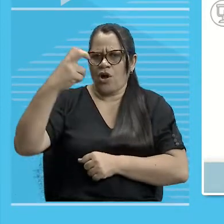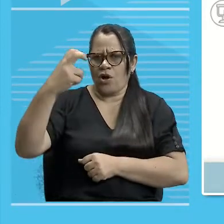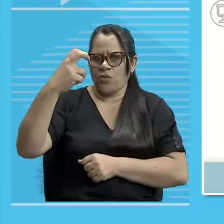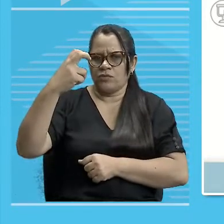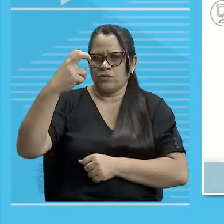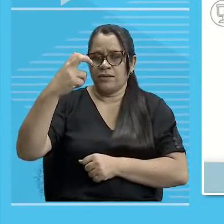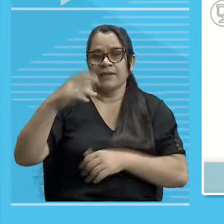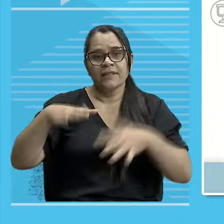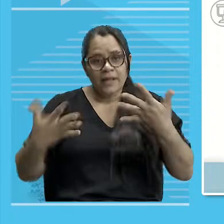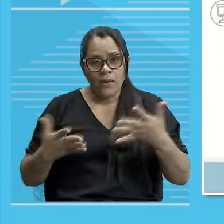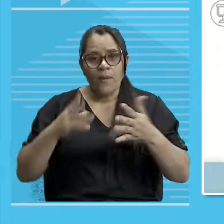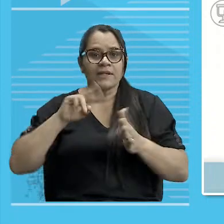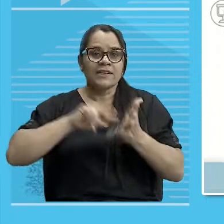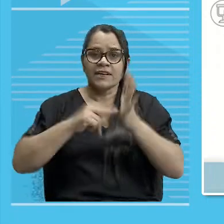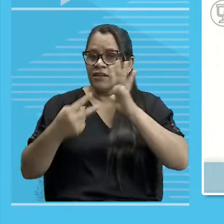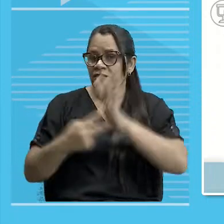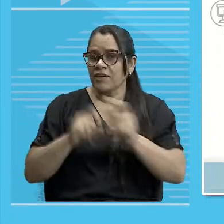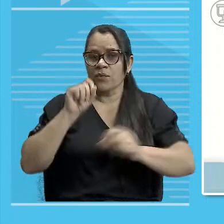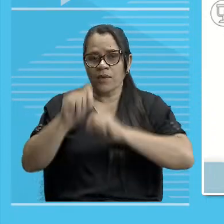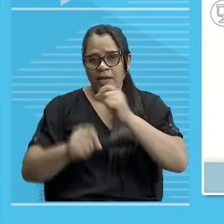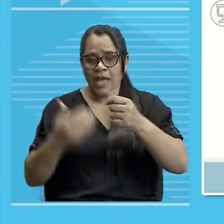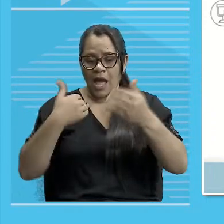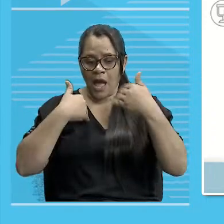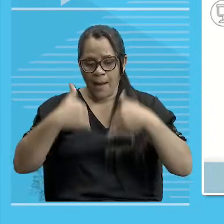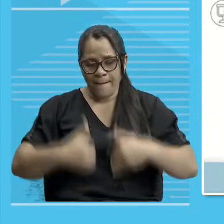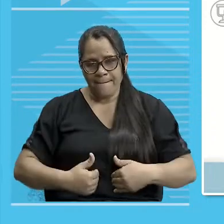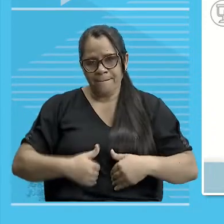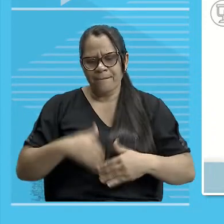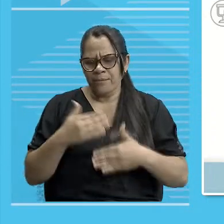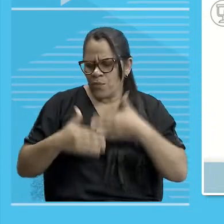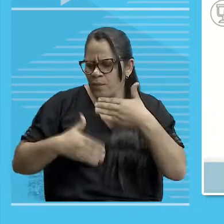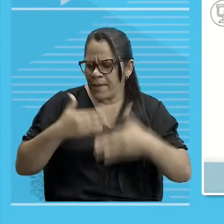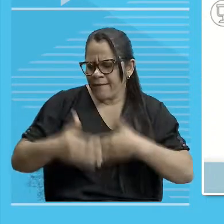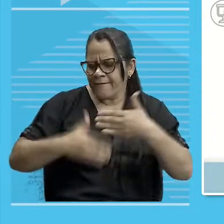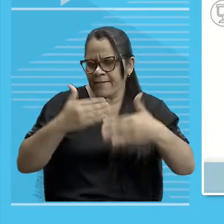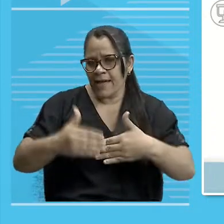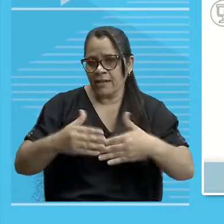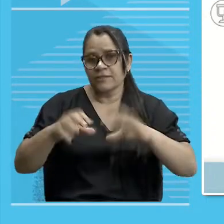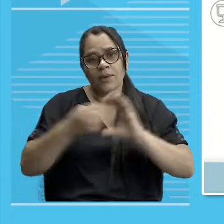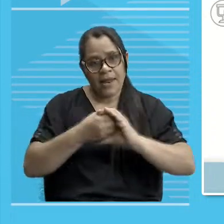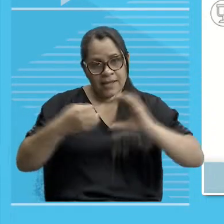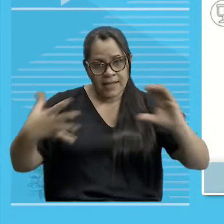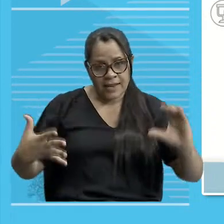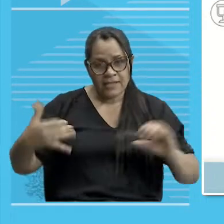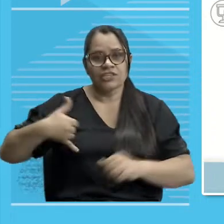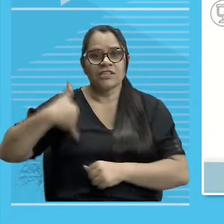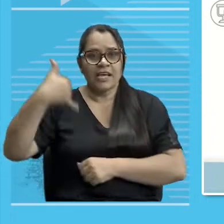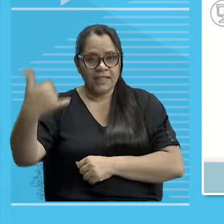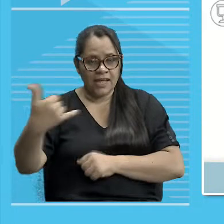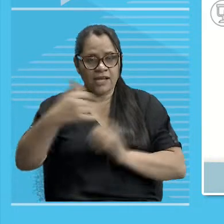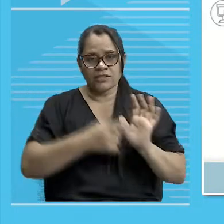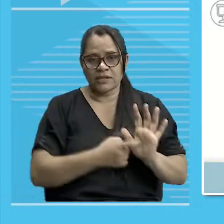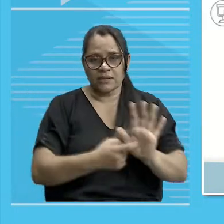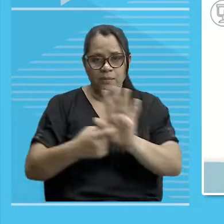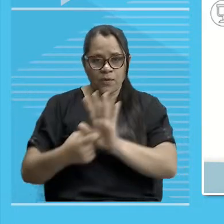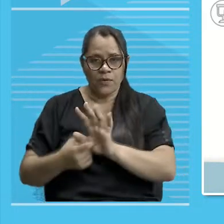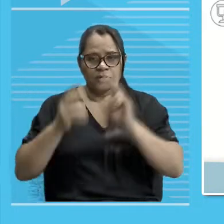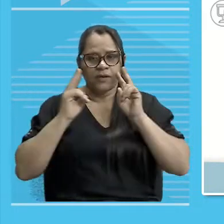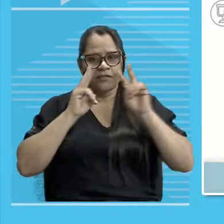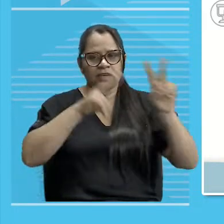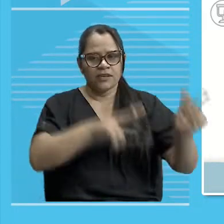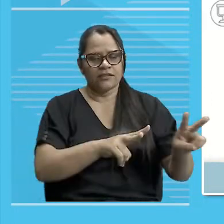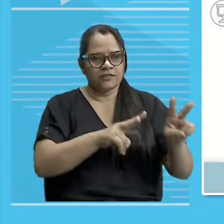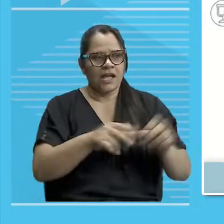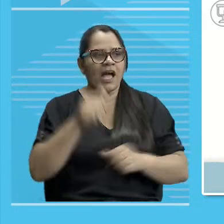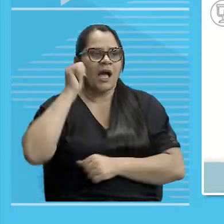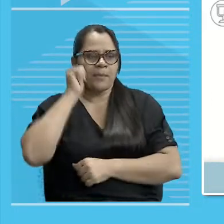é a puberdade, é normal, é típico da idade, são características que estão aparecendo. Olha aí a mulher,